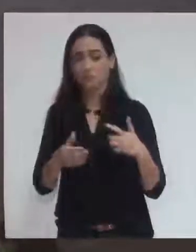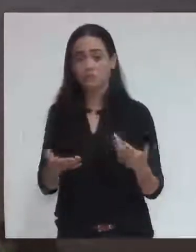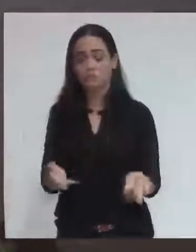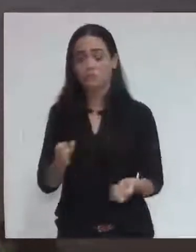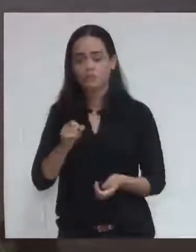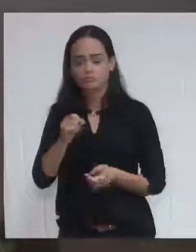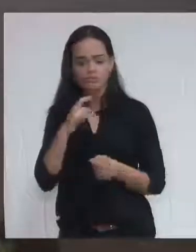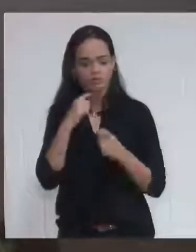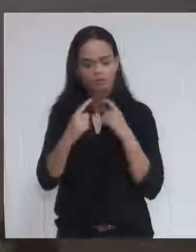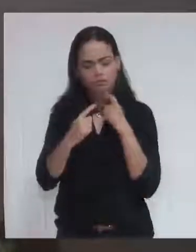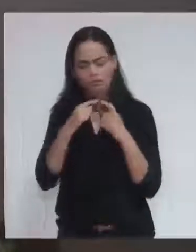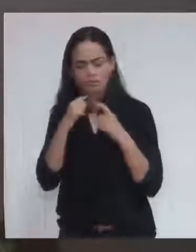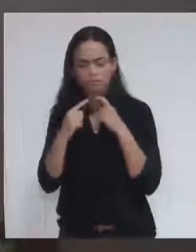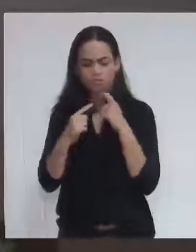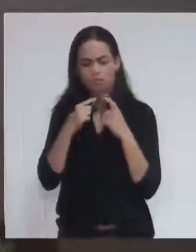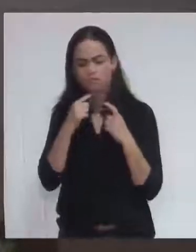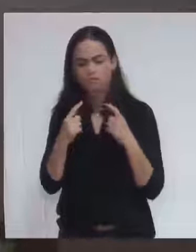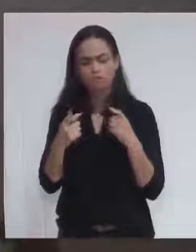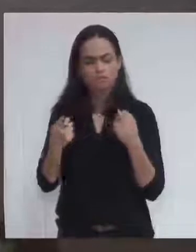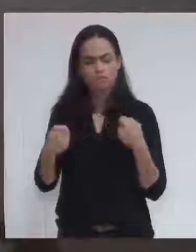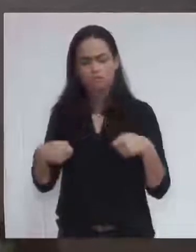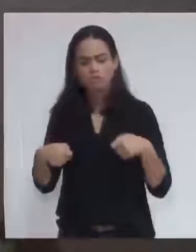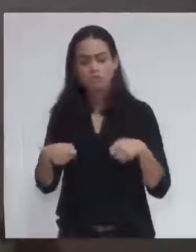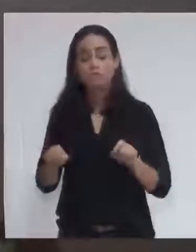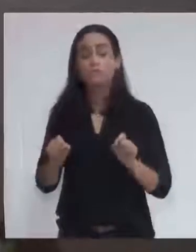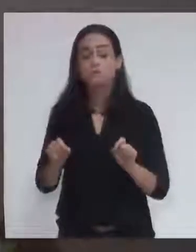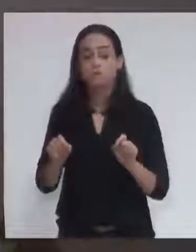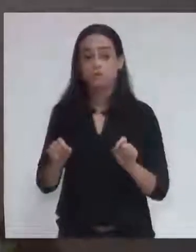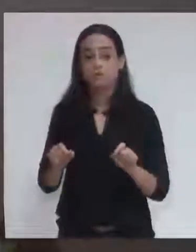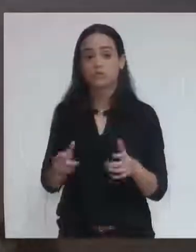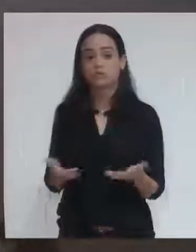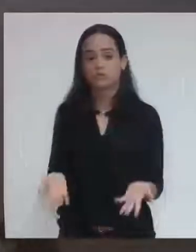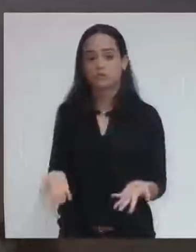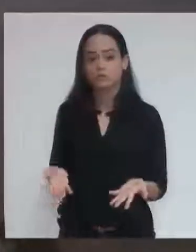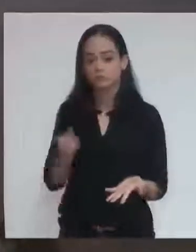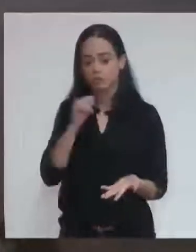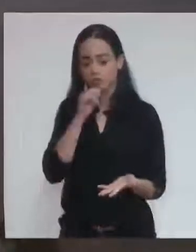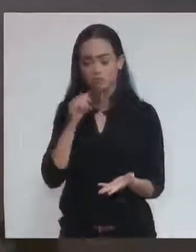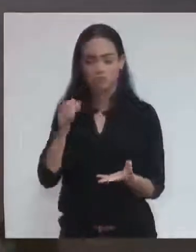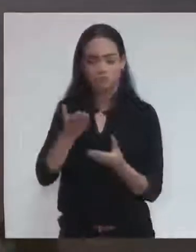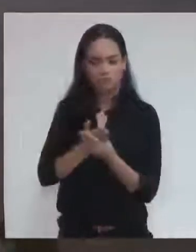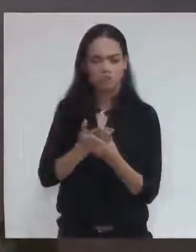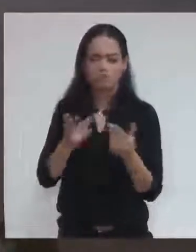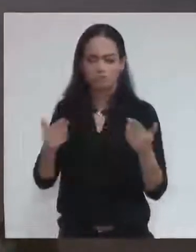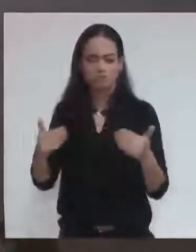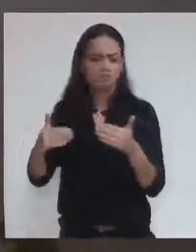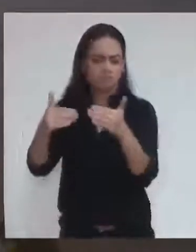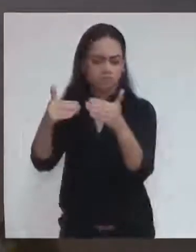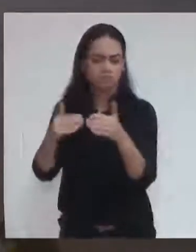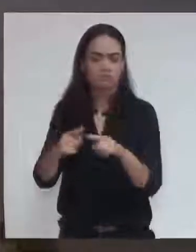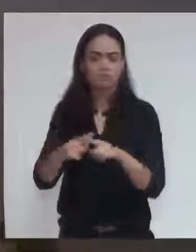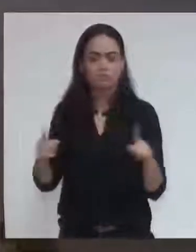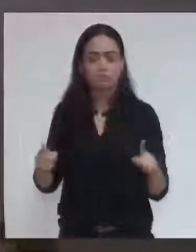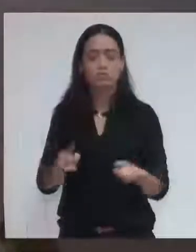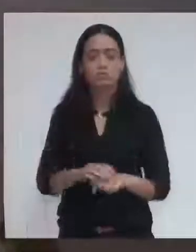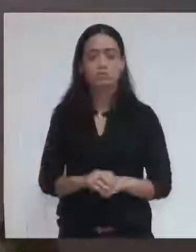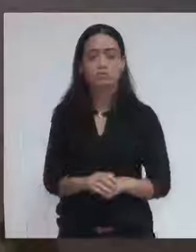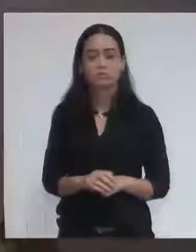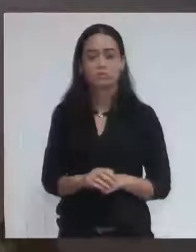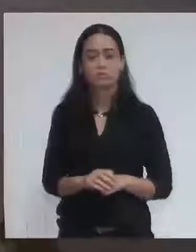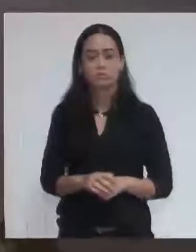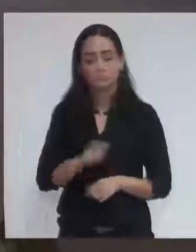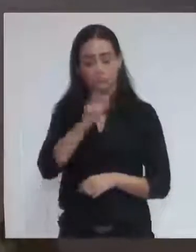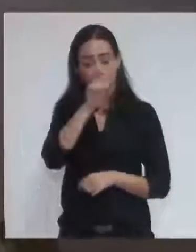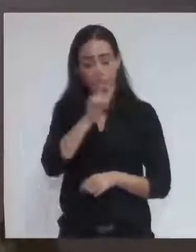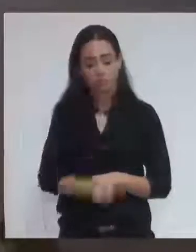dúvida nesse atestado médico, ela tem que proceder com o procedimento judicial, legal, etc. Mas você não pode colocar em dúvida o funcionário